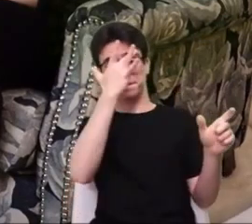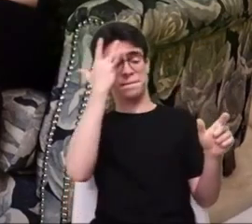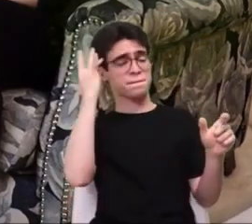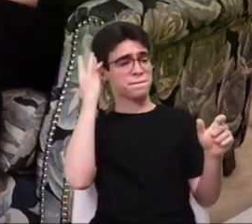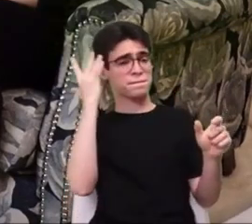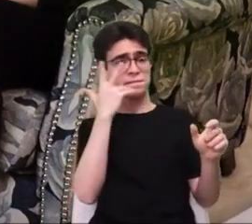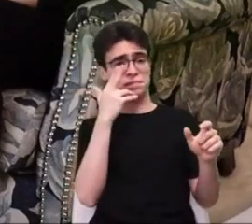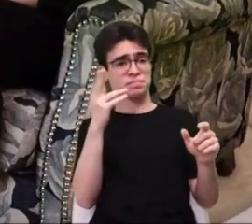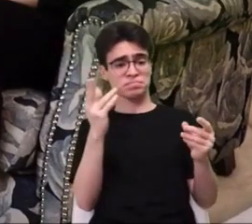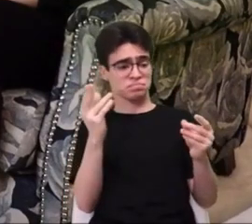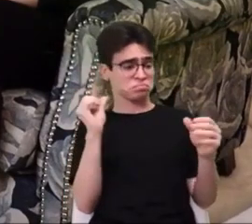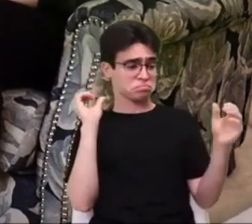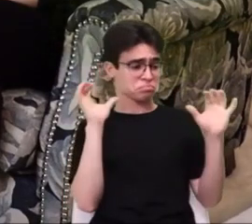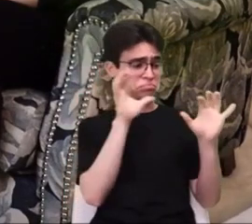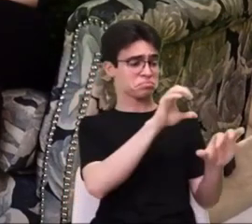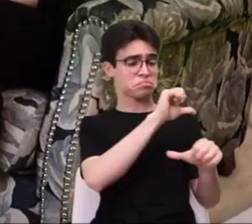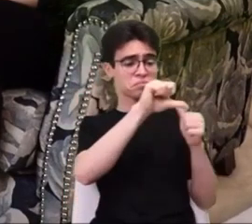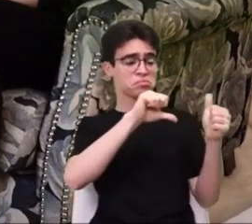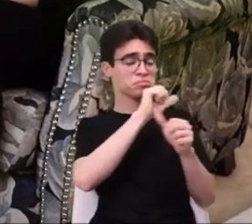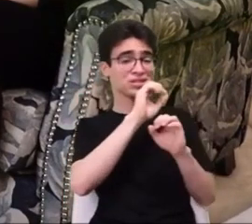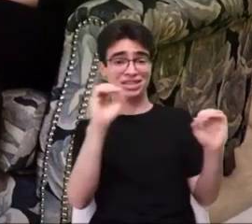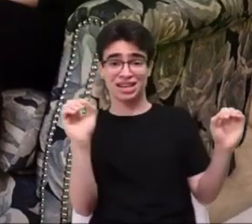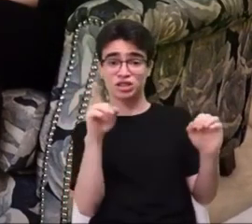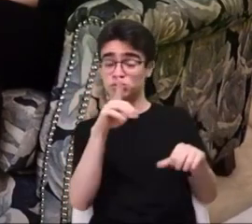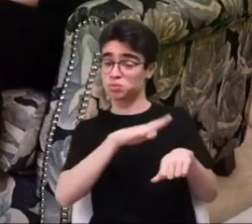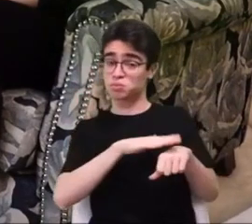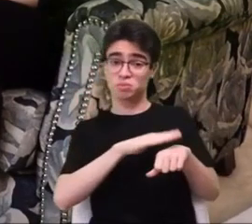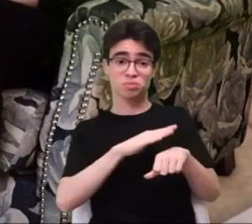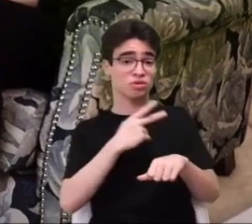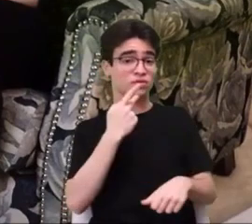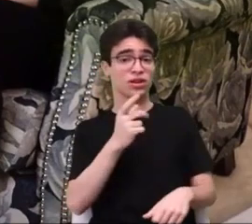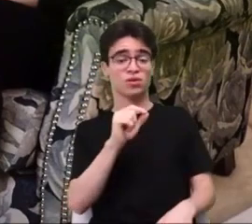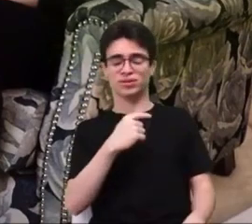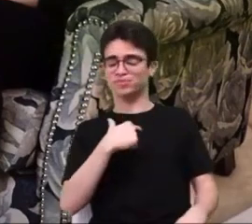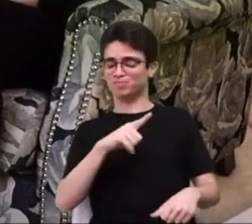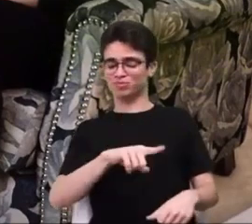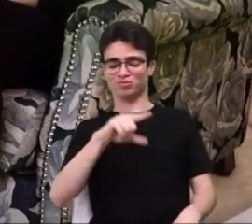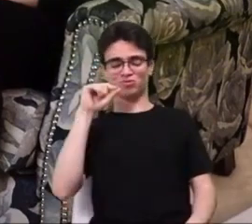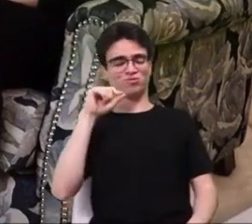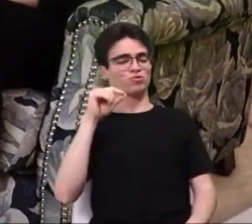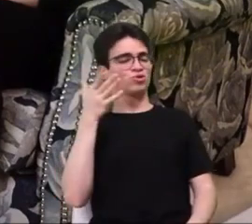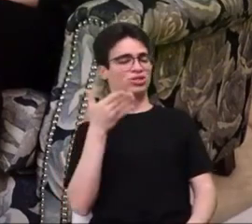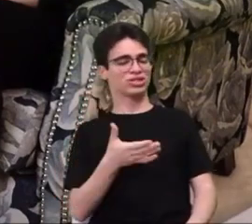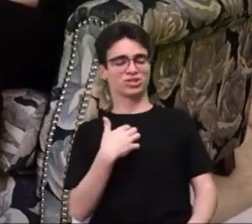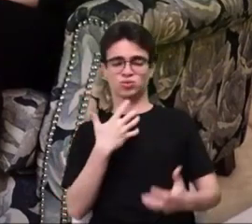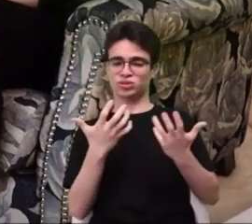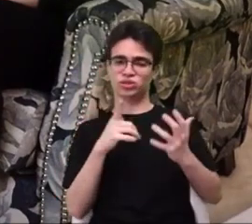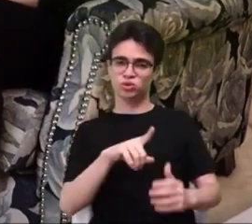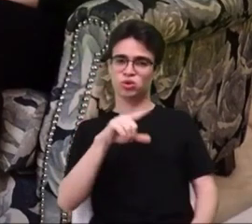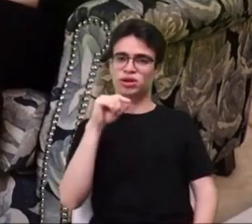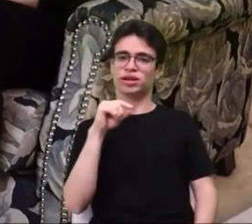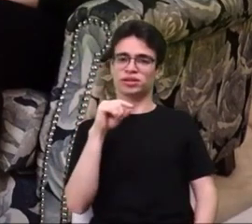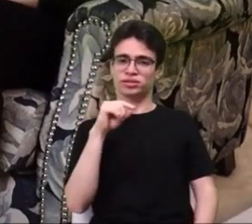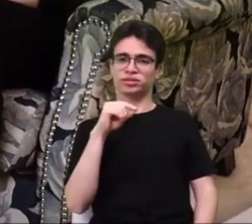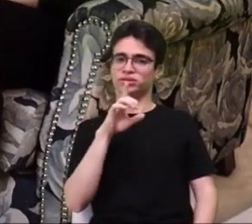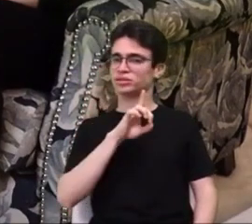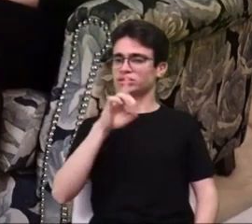tem o poder de mudar ninguém. Você teve que dizer, olha, eu quero decidir isso para a minha vida,